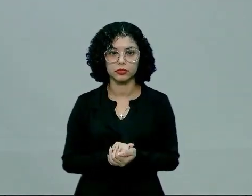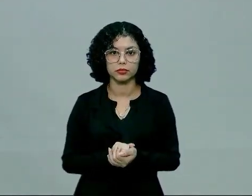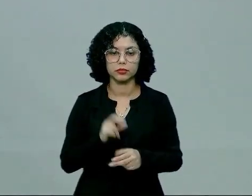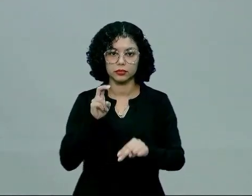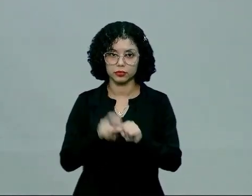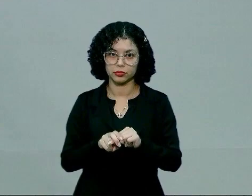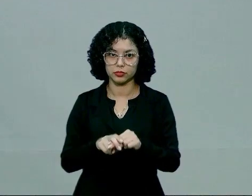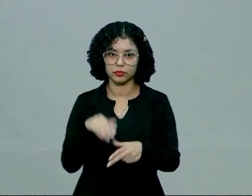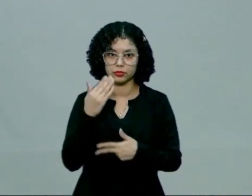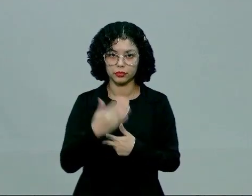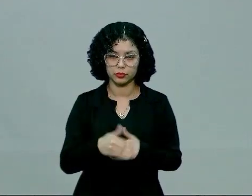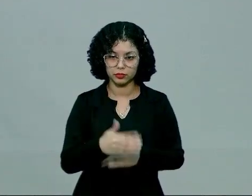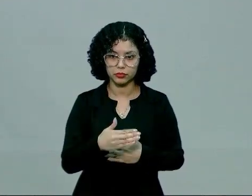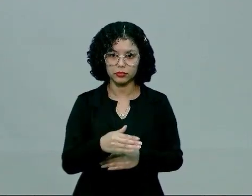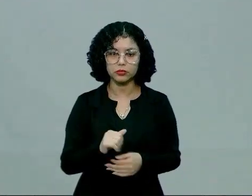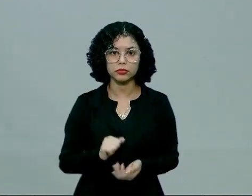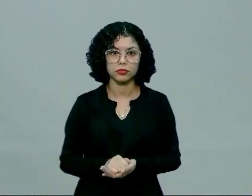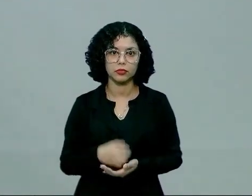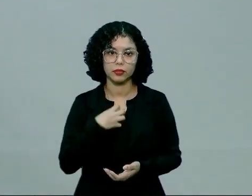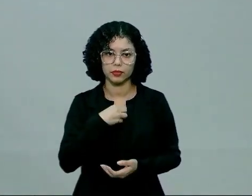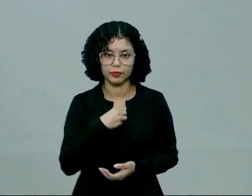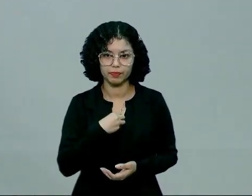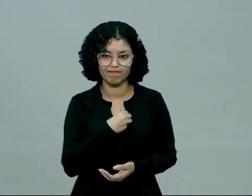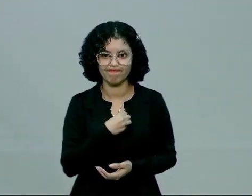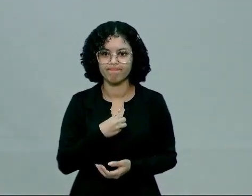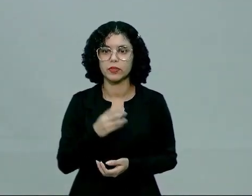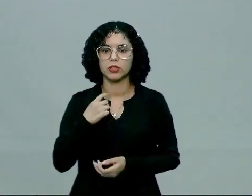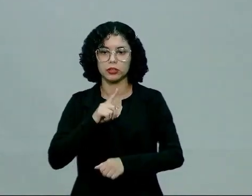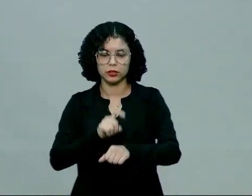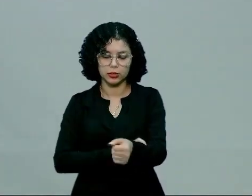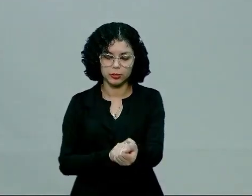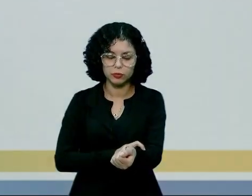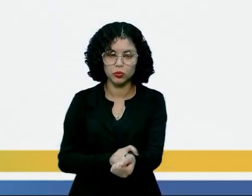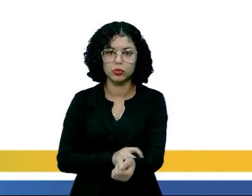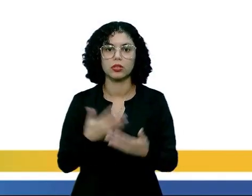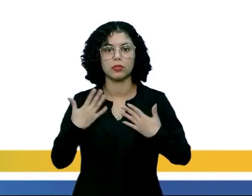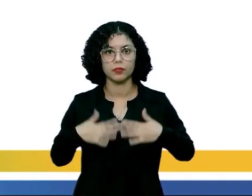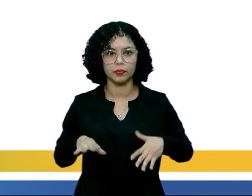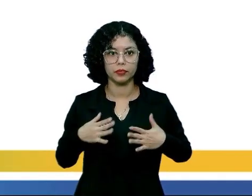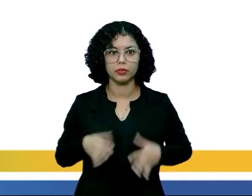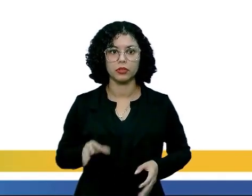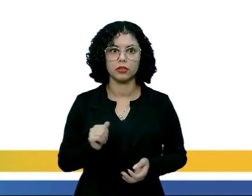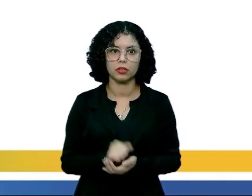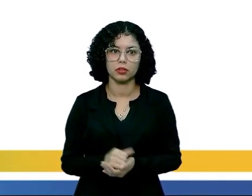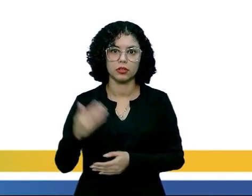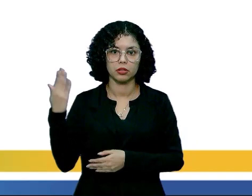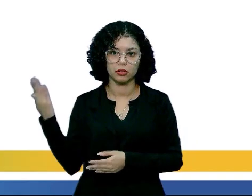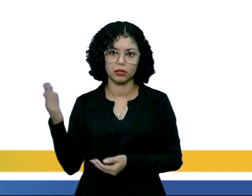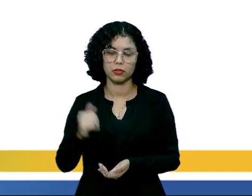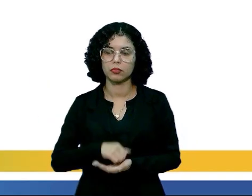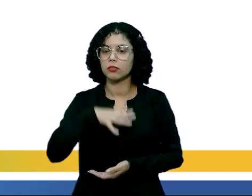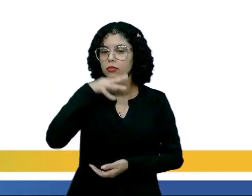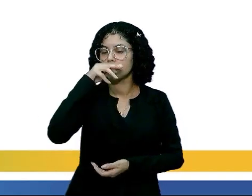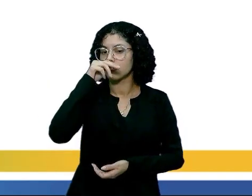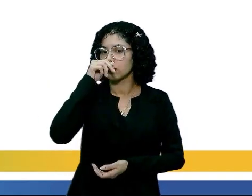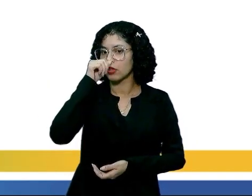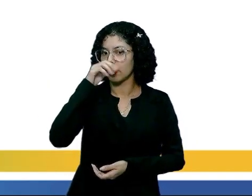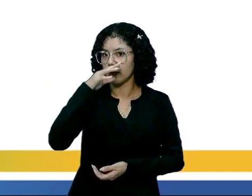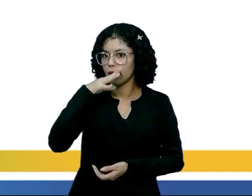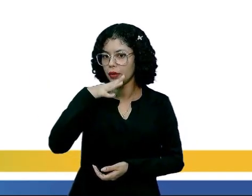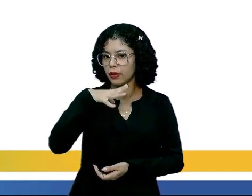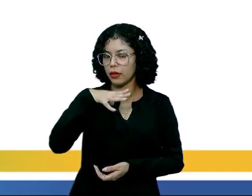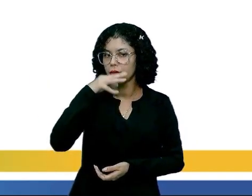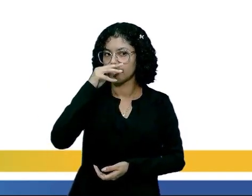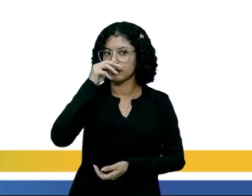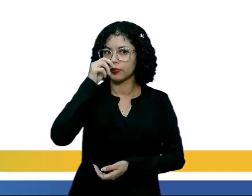Estou sentado na prova o desespero tá batendo eu vou morrer calma técnica de respiração rapidinha